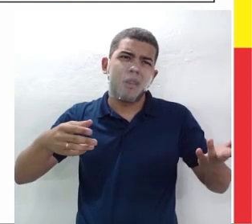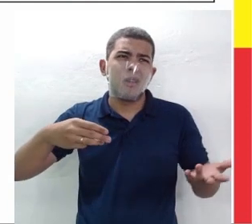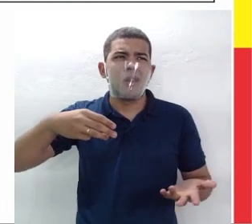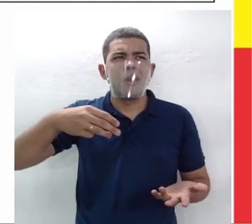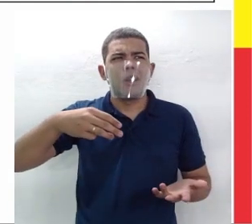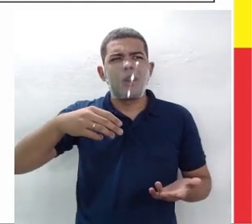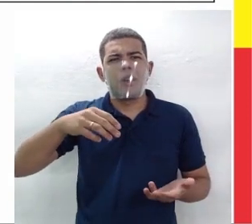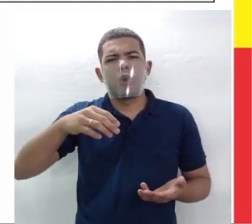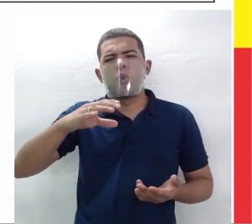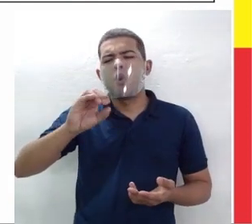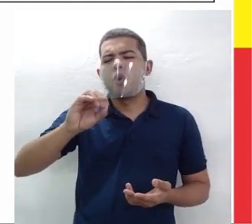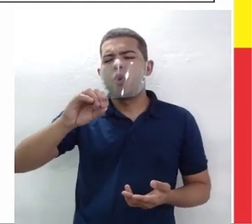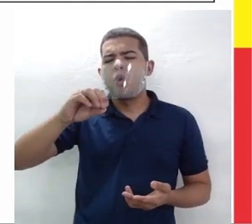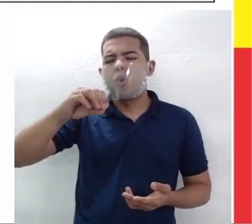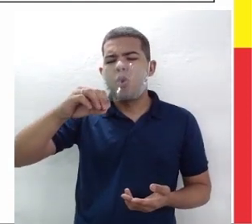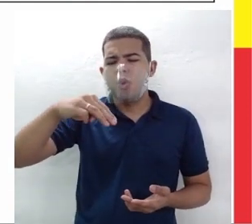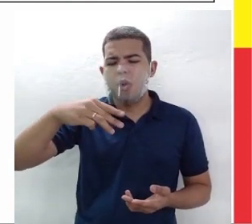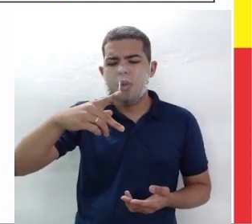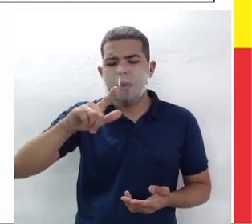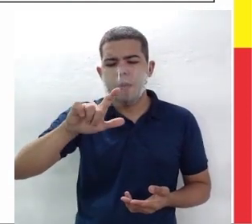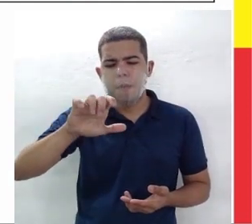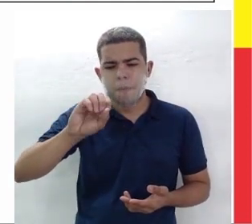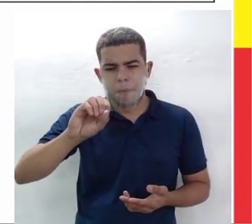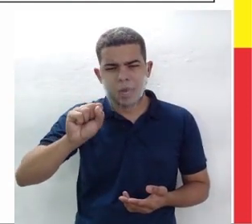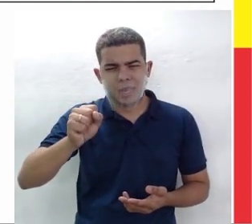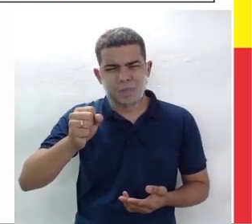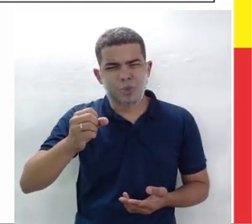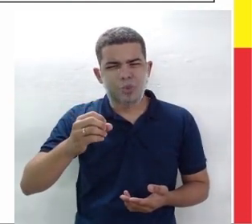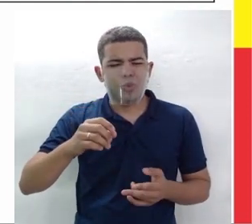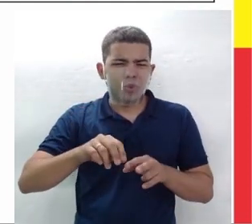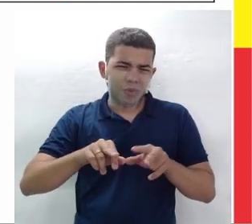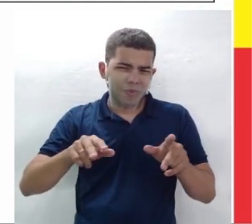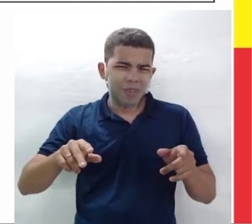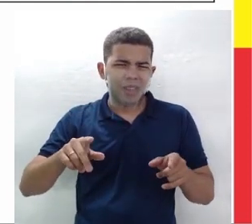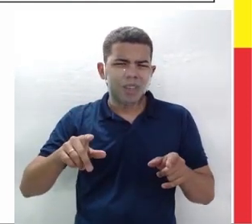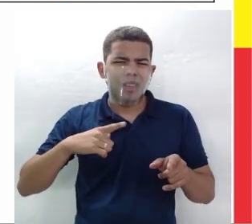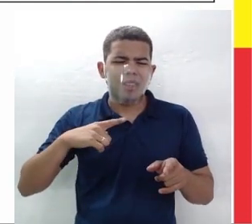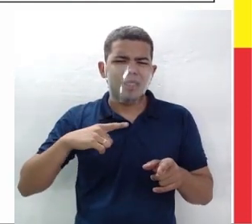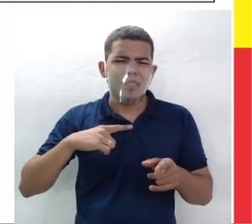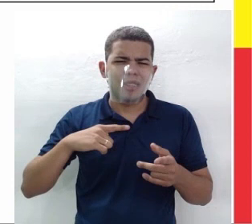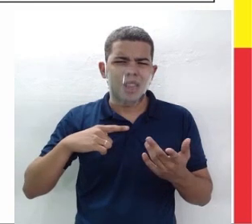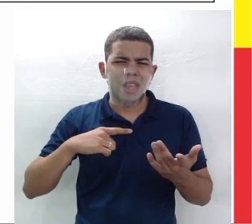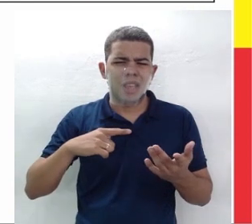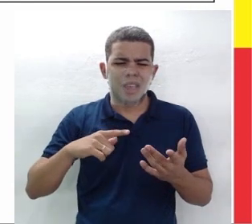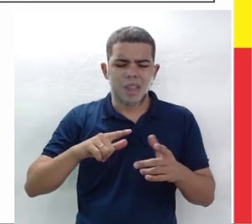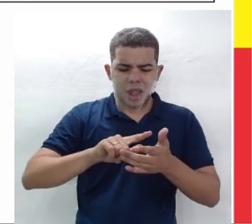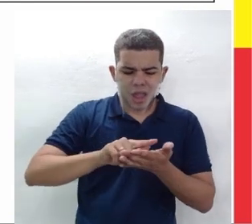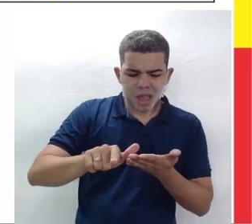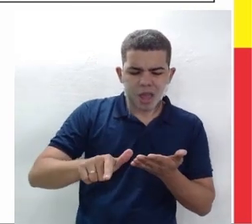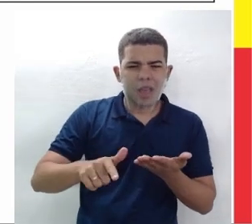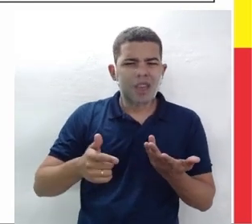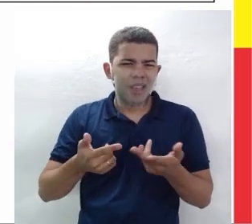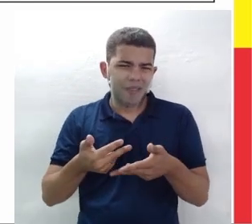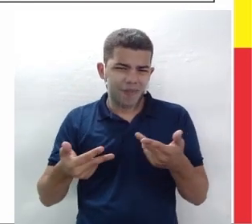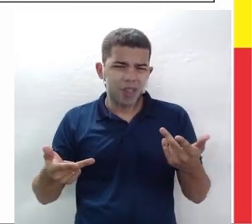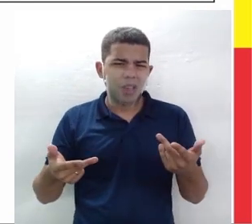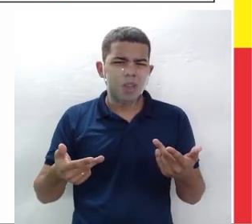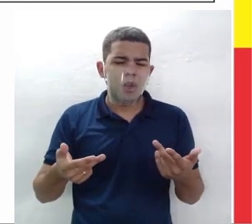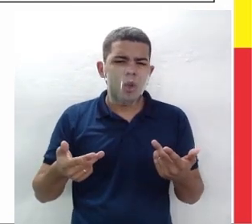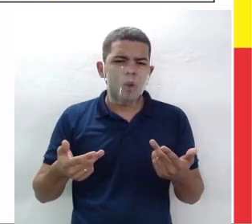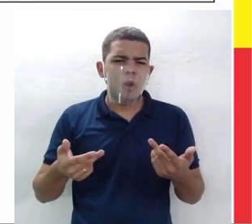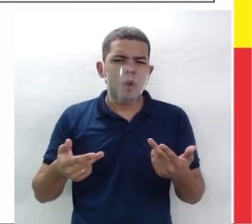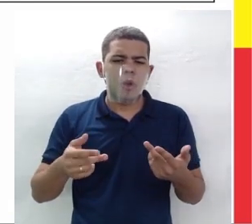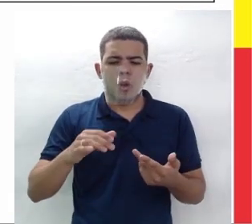de Golgi, retículo endoplasmático, que pode ser liso ou rugoso, cloroplasto, e tem